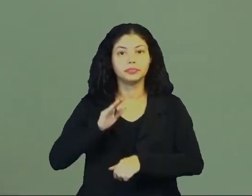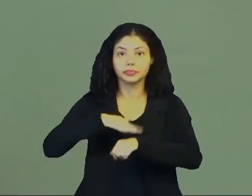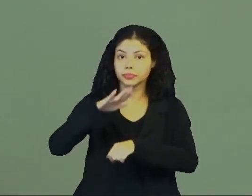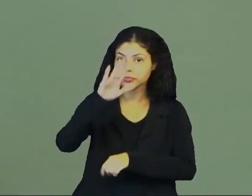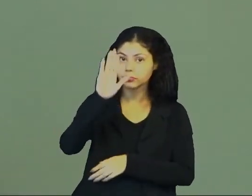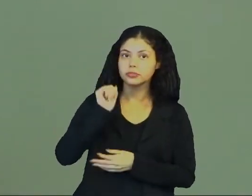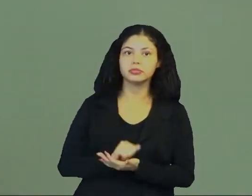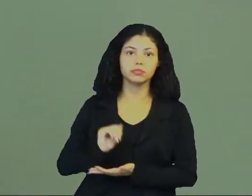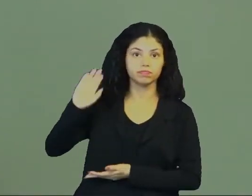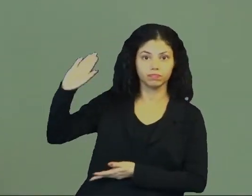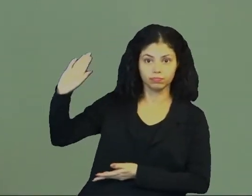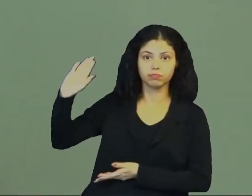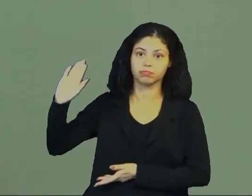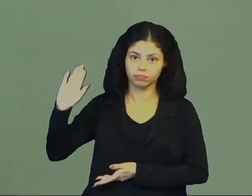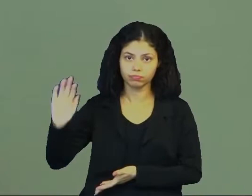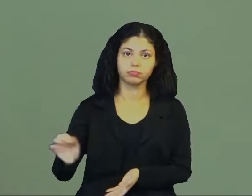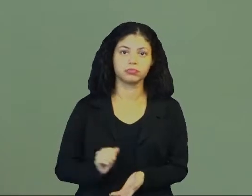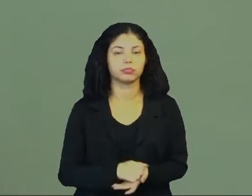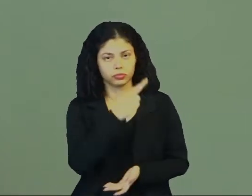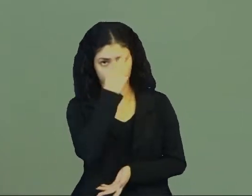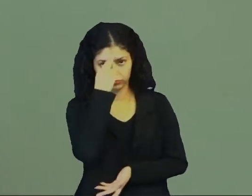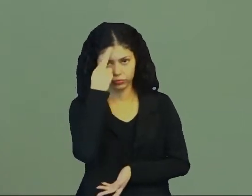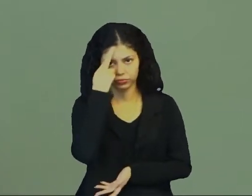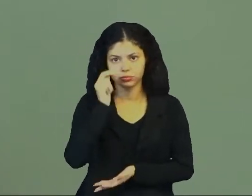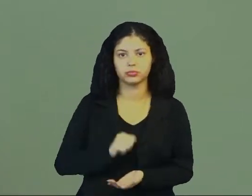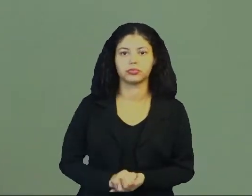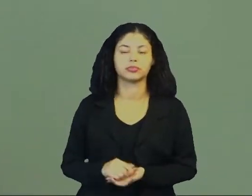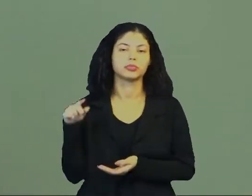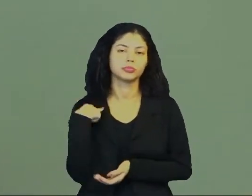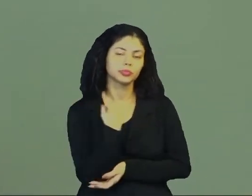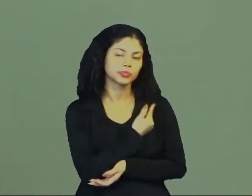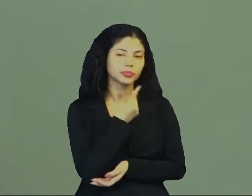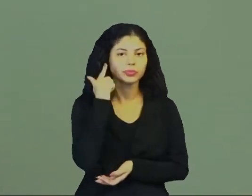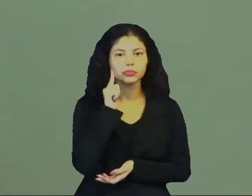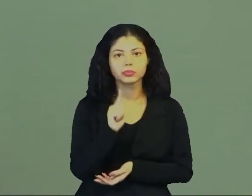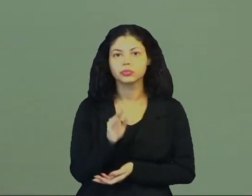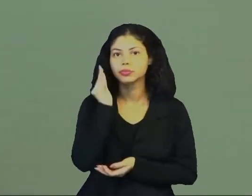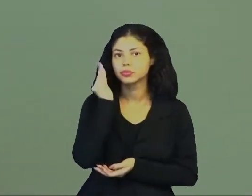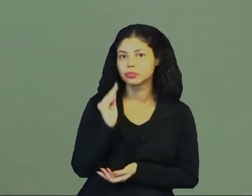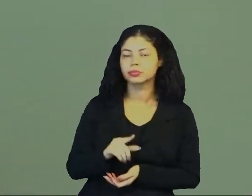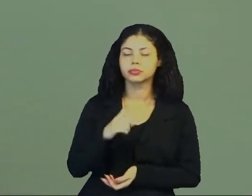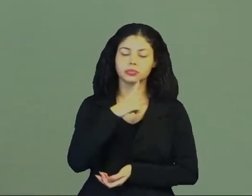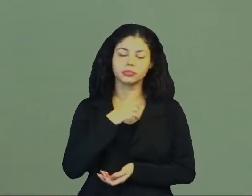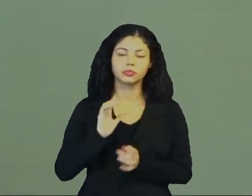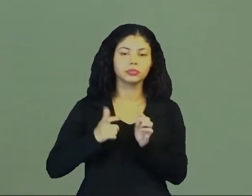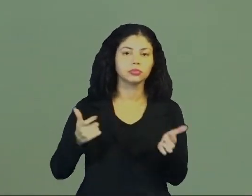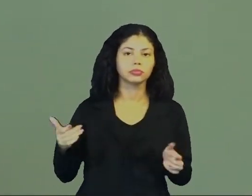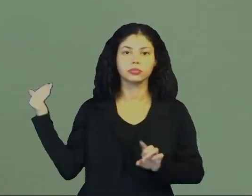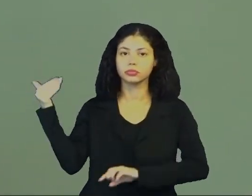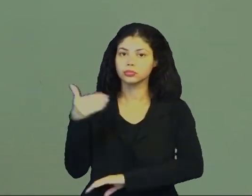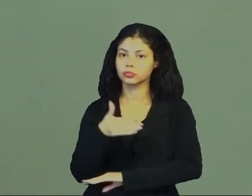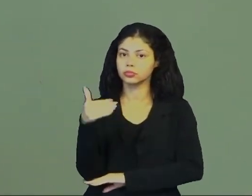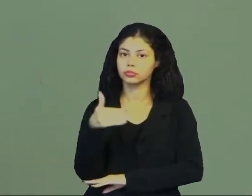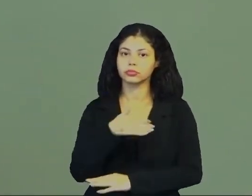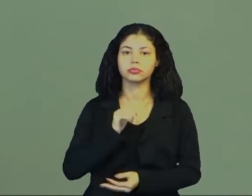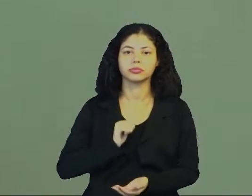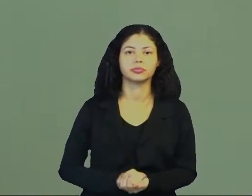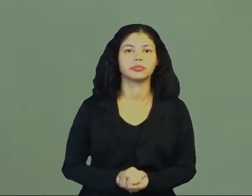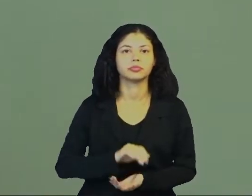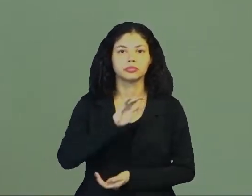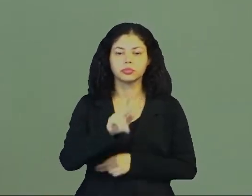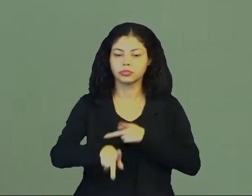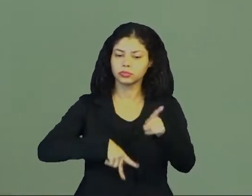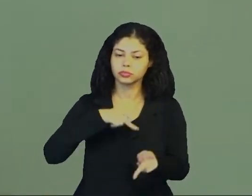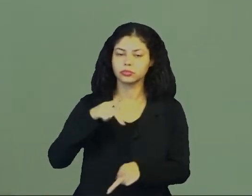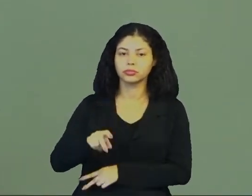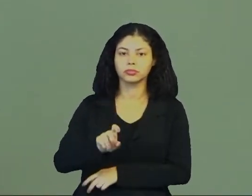mais deixaram, resquícios históricos e que a gente consegue ter maior acesso foram as